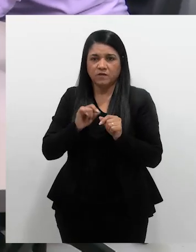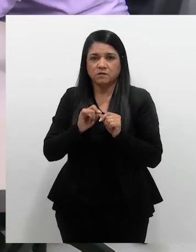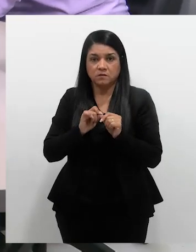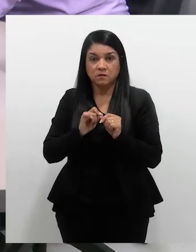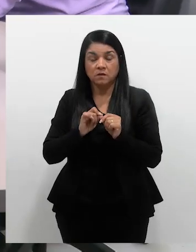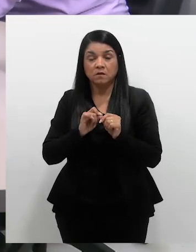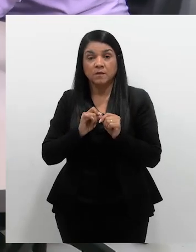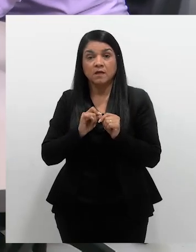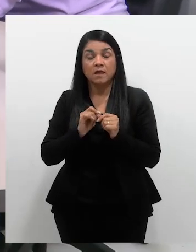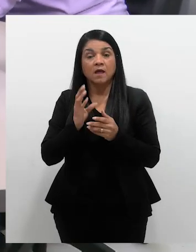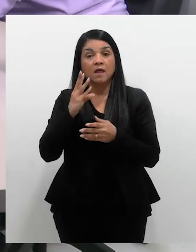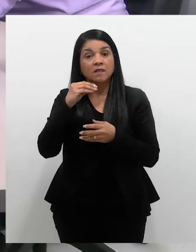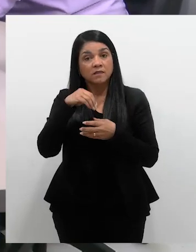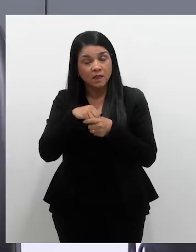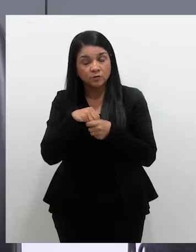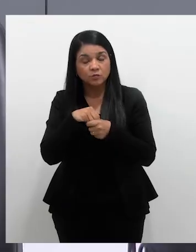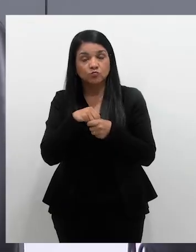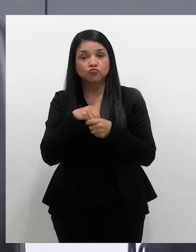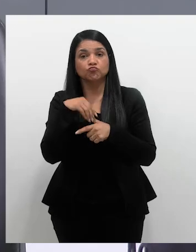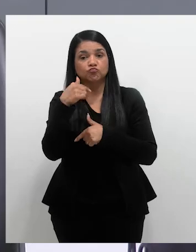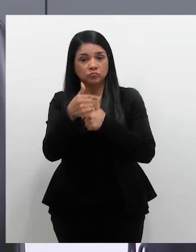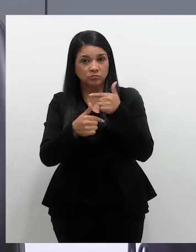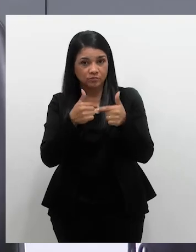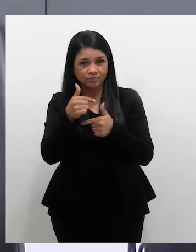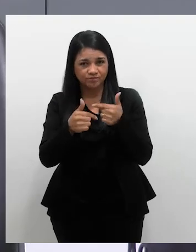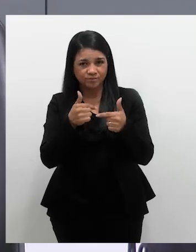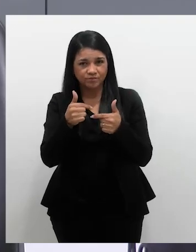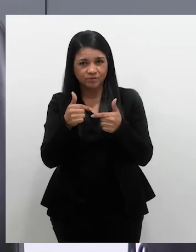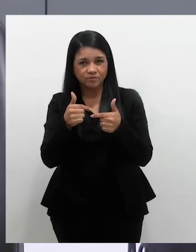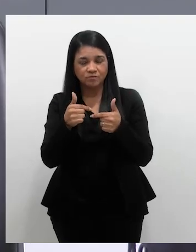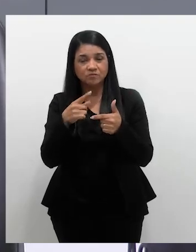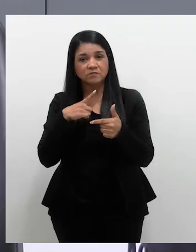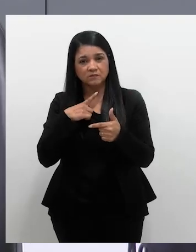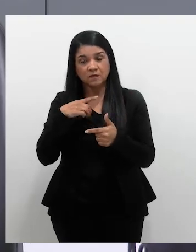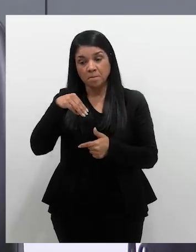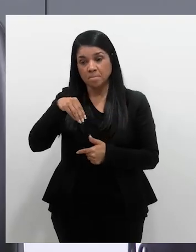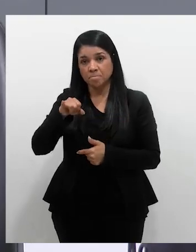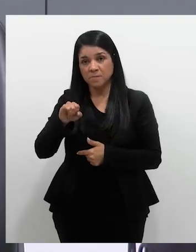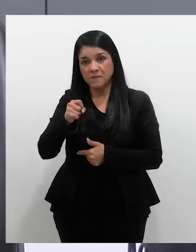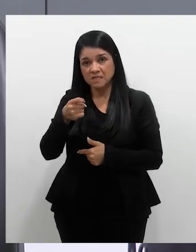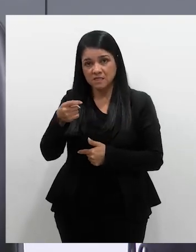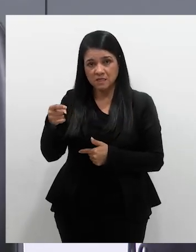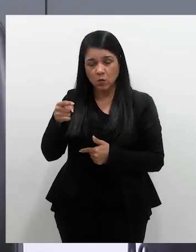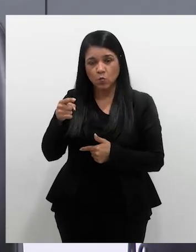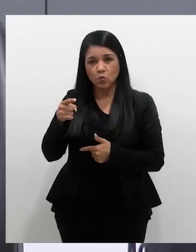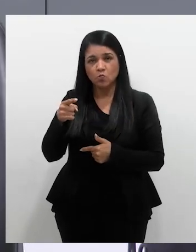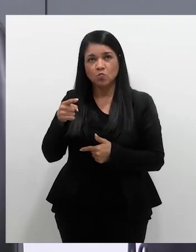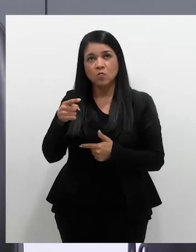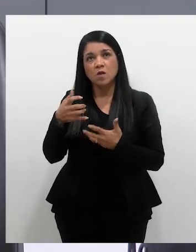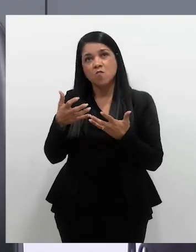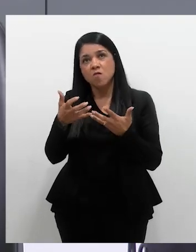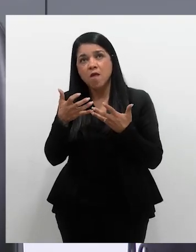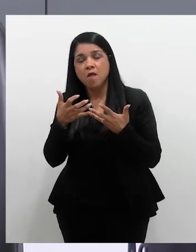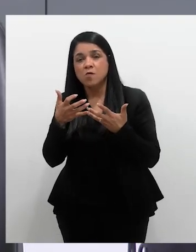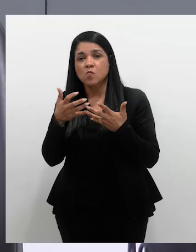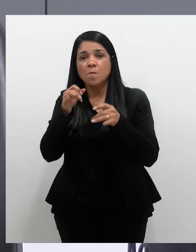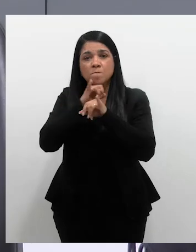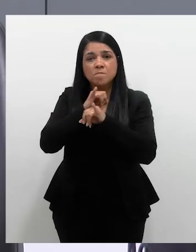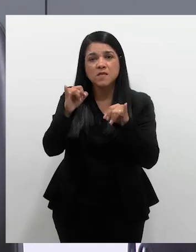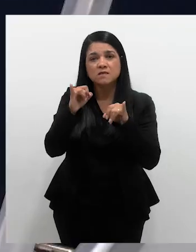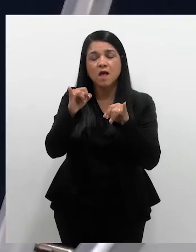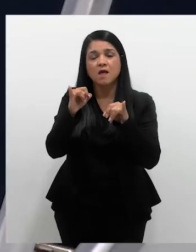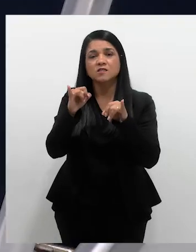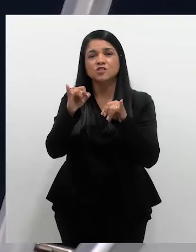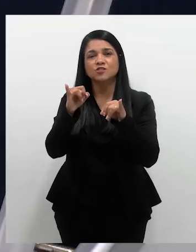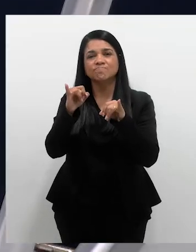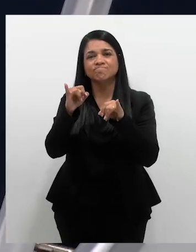claro. Mas quando você está dentro de um trabalho, você tem alguma missão ali no teatro? Tipo, eu quero passar a